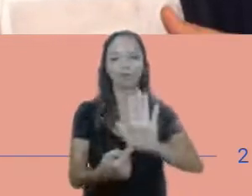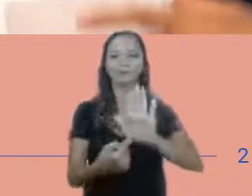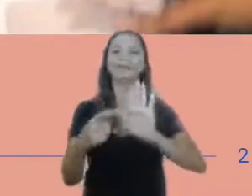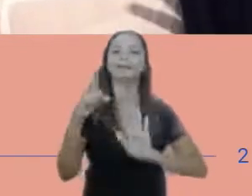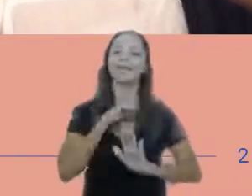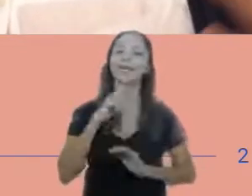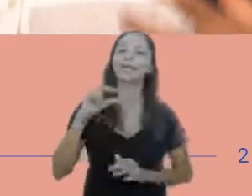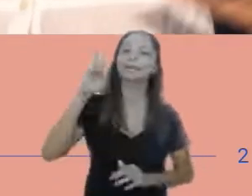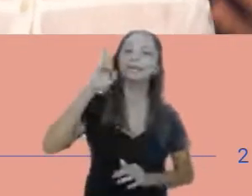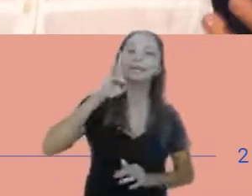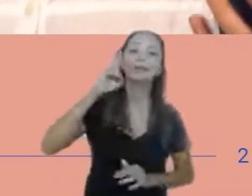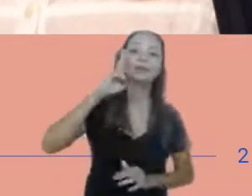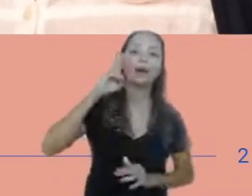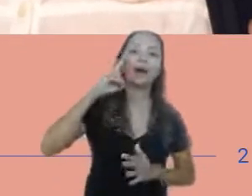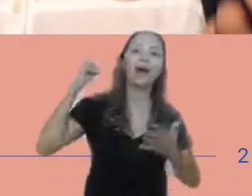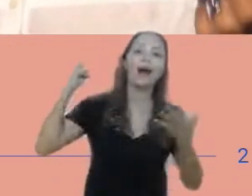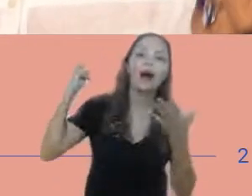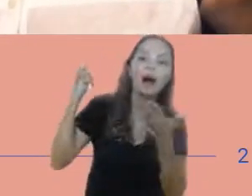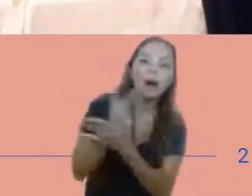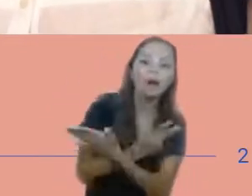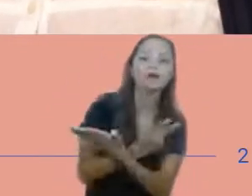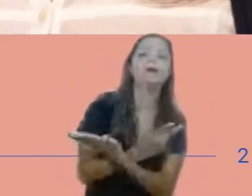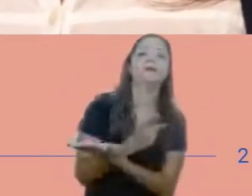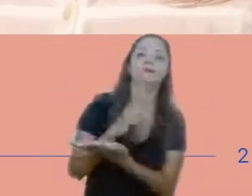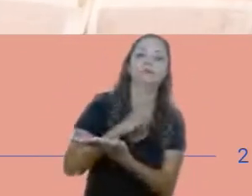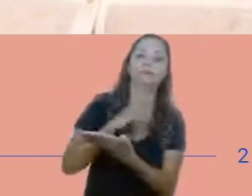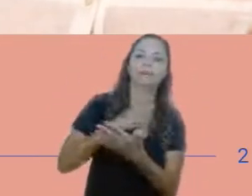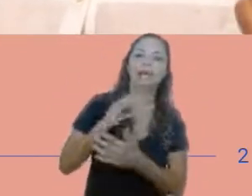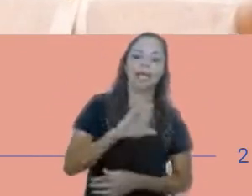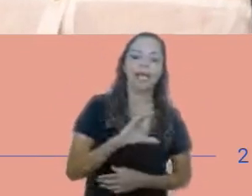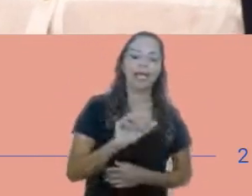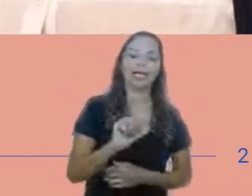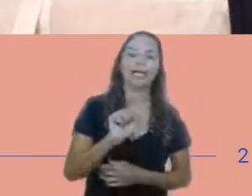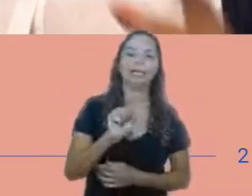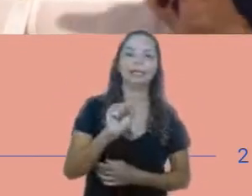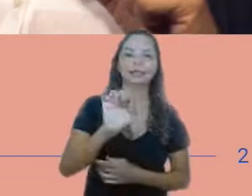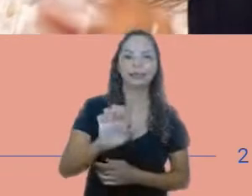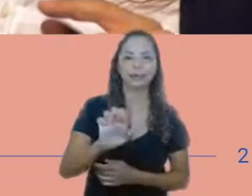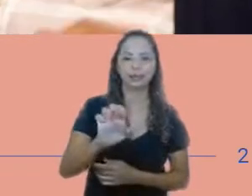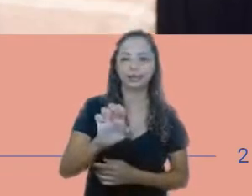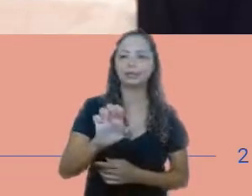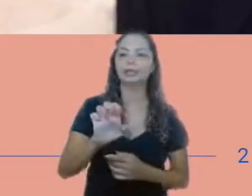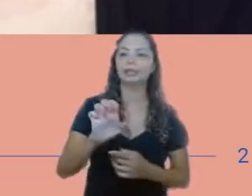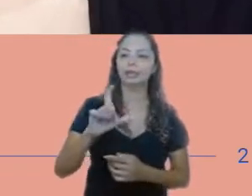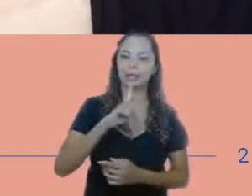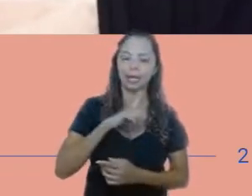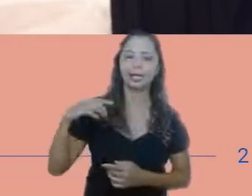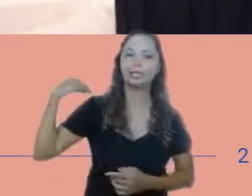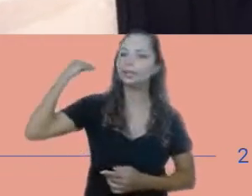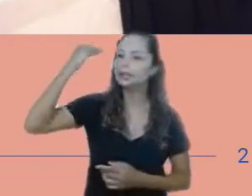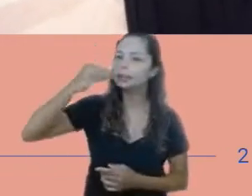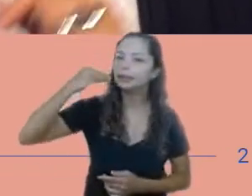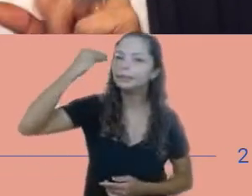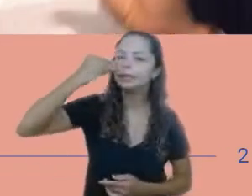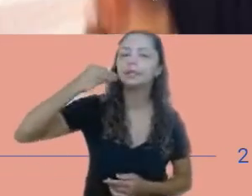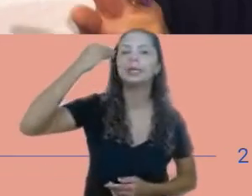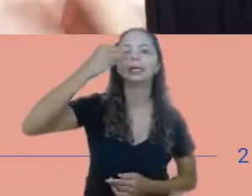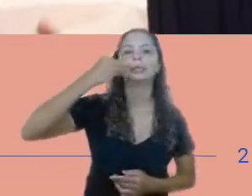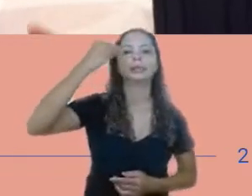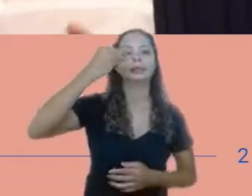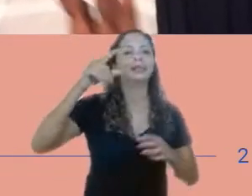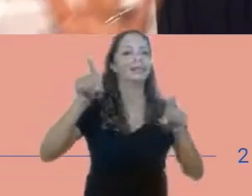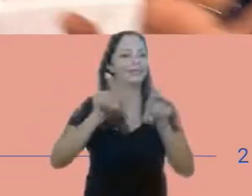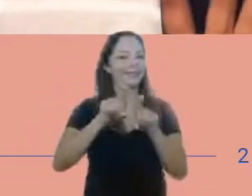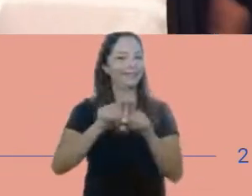que é quando a gente começa a ver então o olhar prático para a gente entender e nos inspirarmos para o workshop que